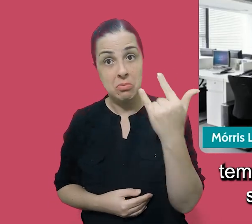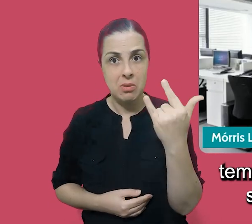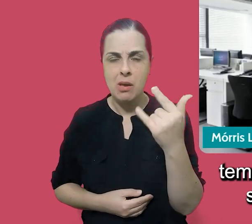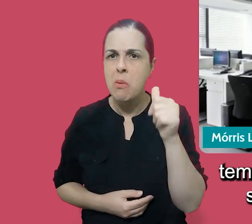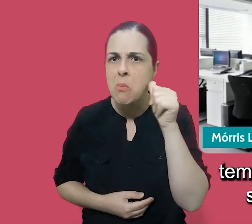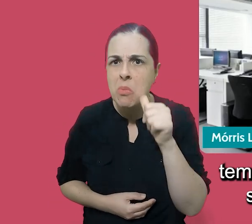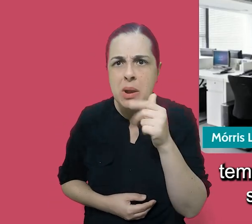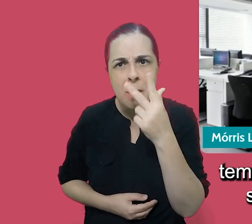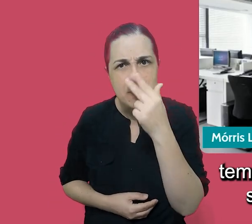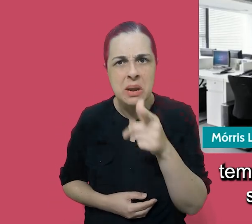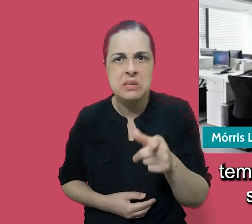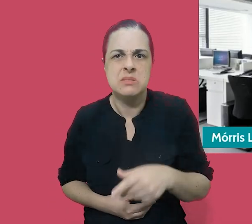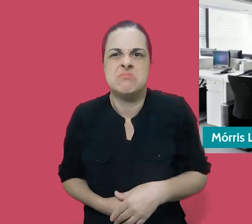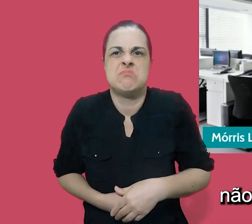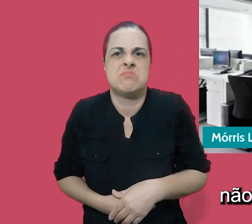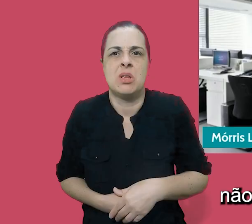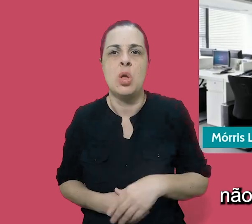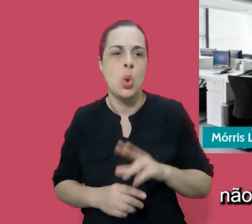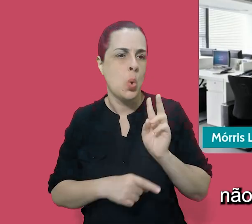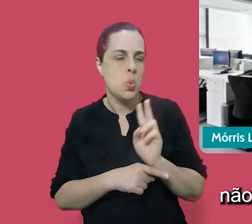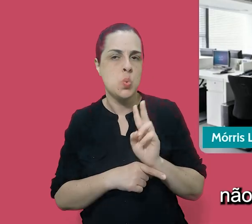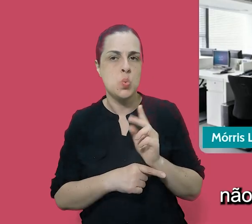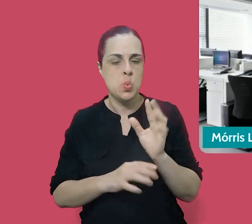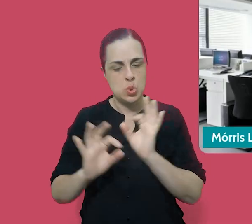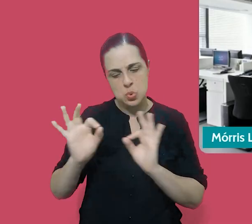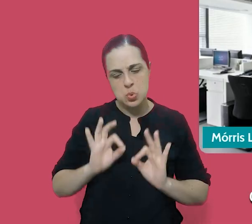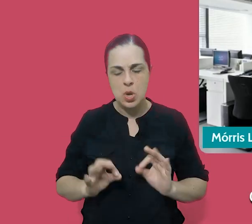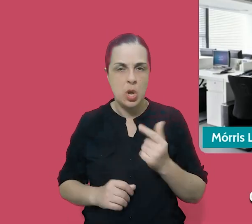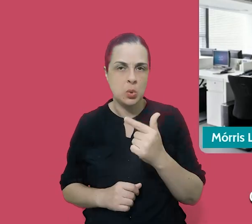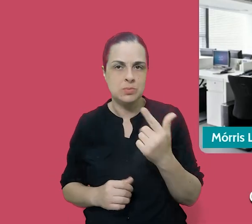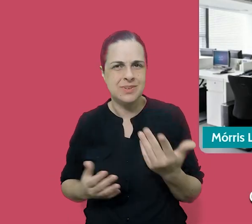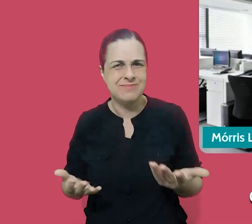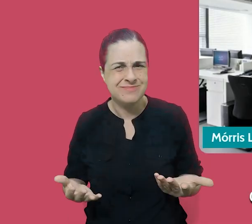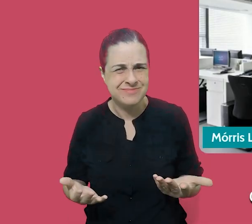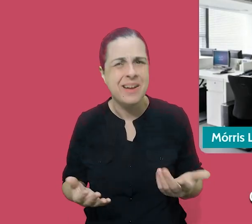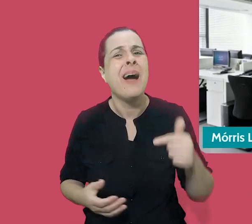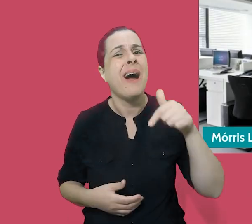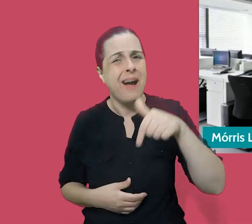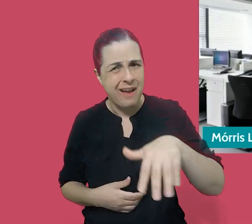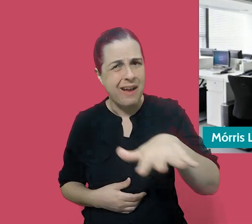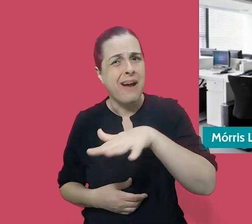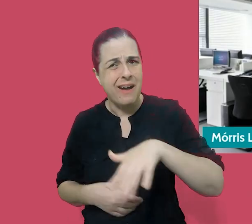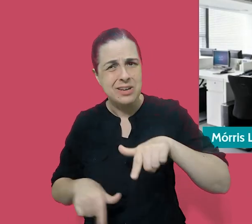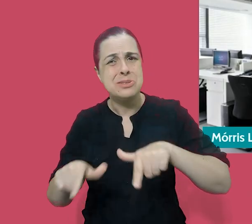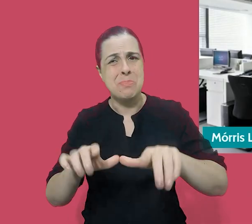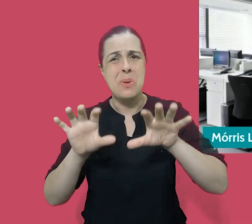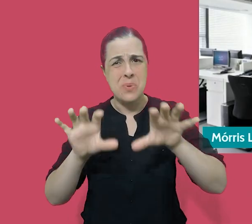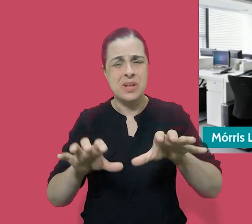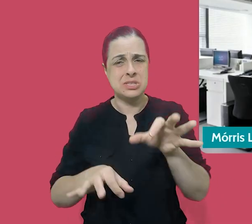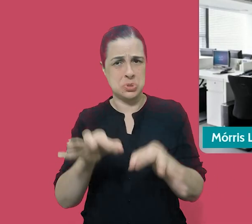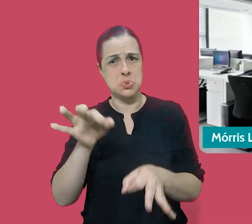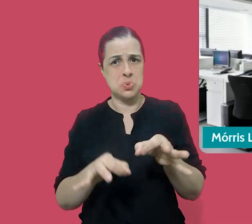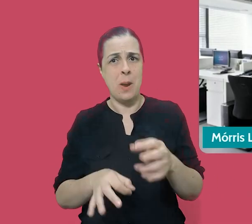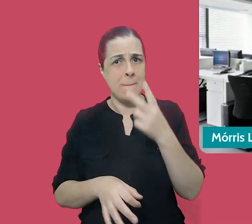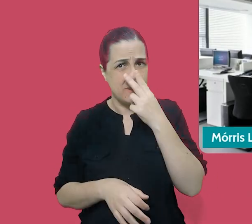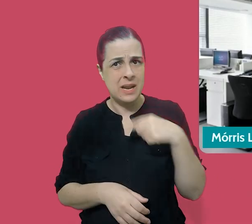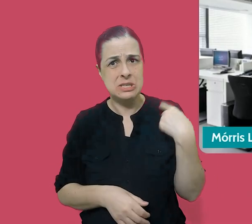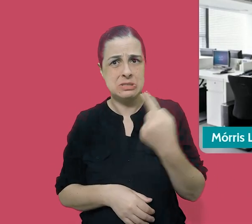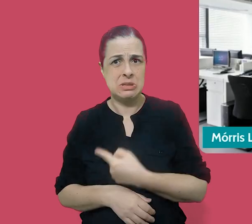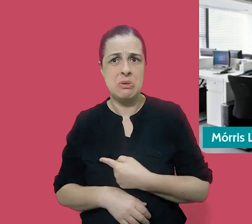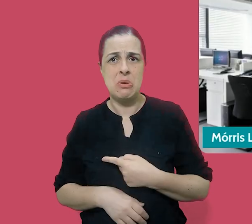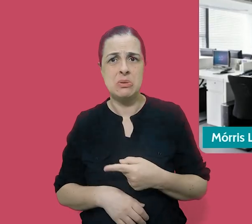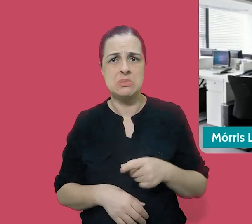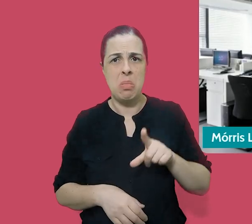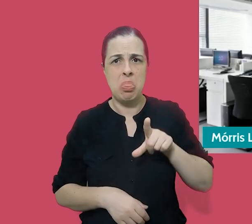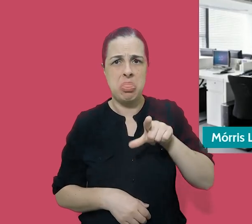ainda na nossa sociedade como um todo, não só no mercado de trabalho, que realmente a gente está ainda muito atrasado. Na Europa já tem uma